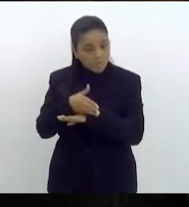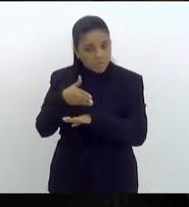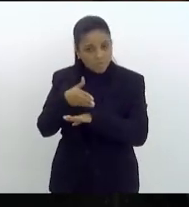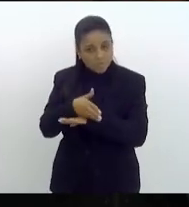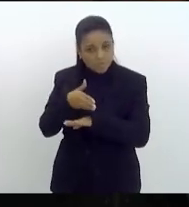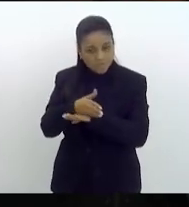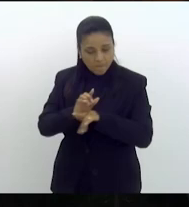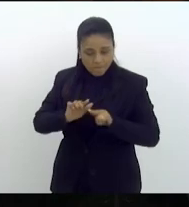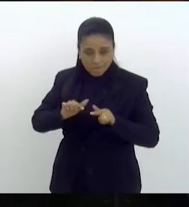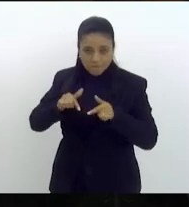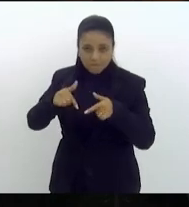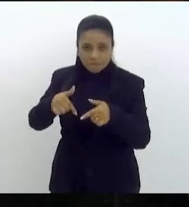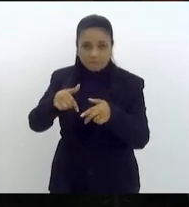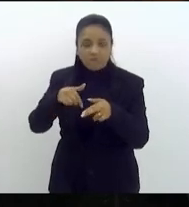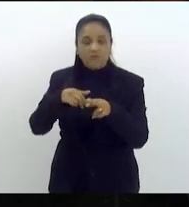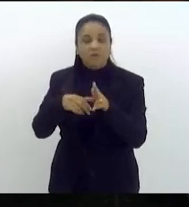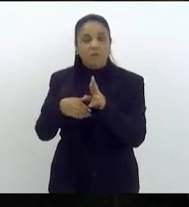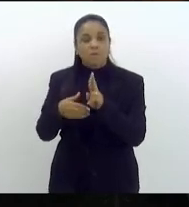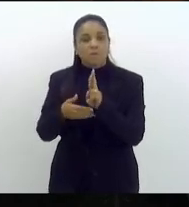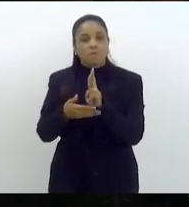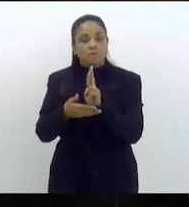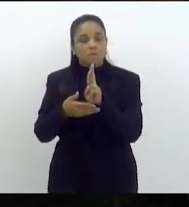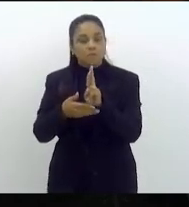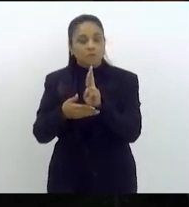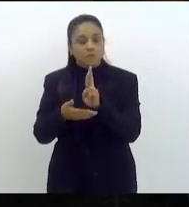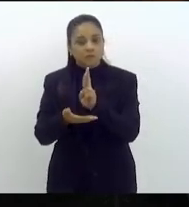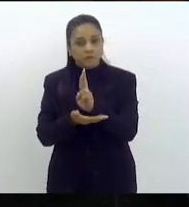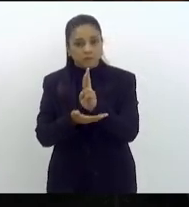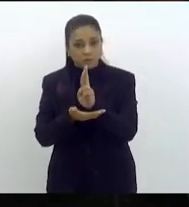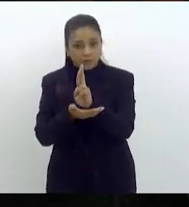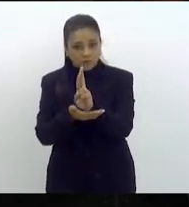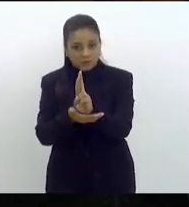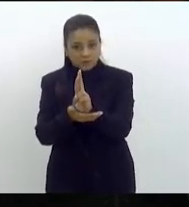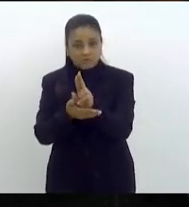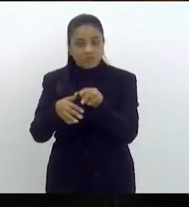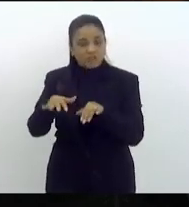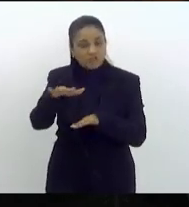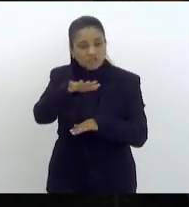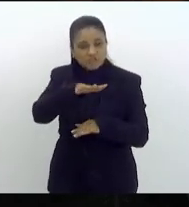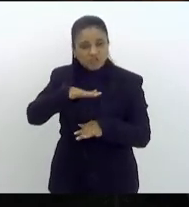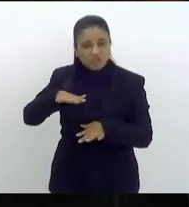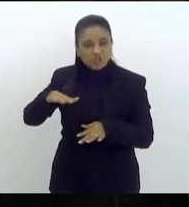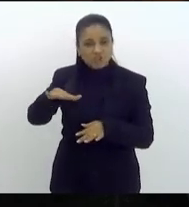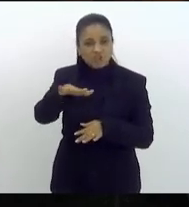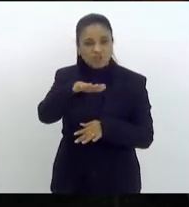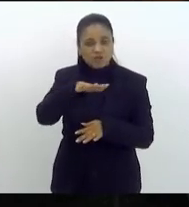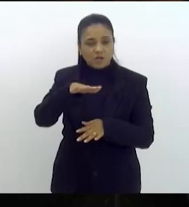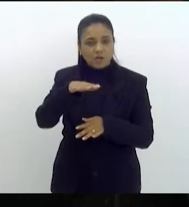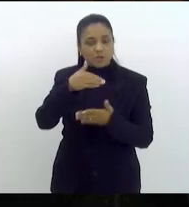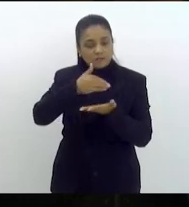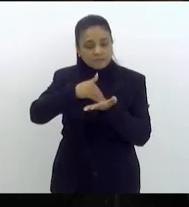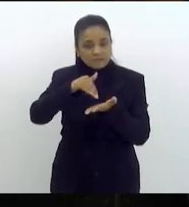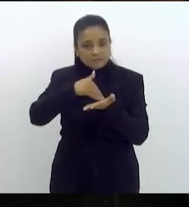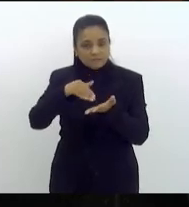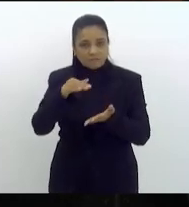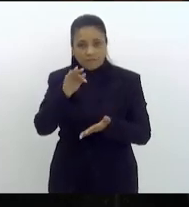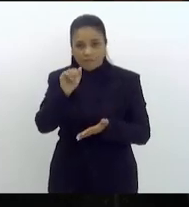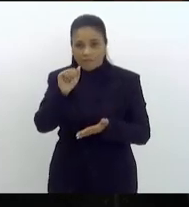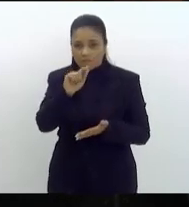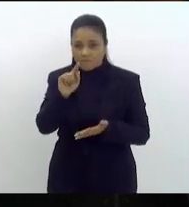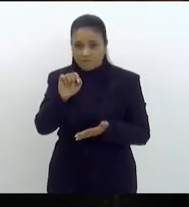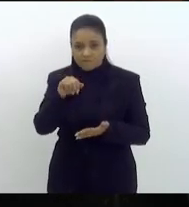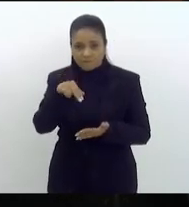da Procuradoria Geral do Estado e da e da secretaria de fazenda